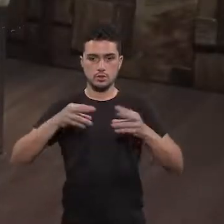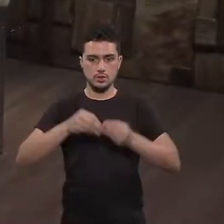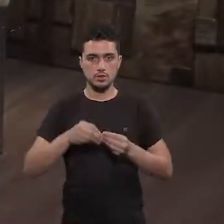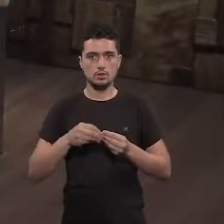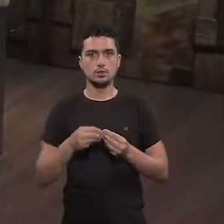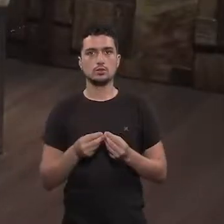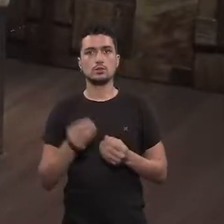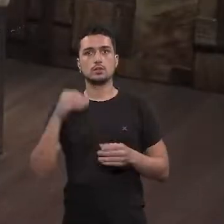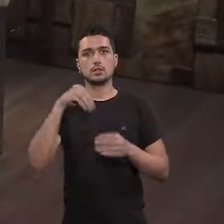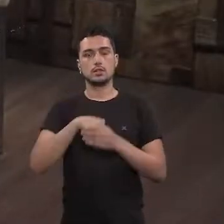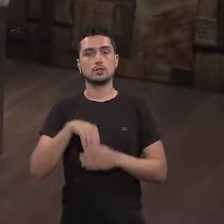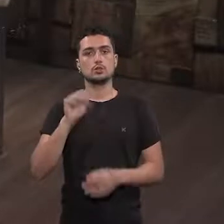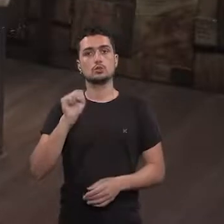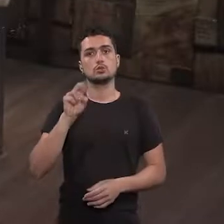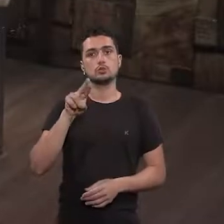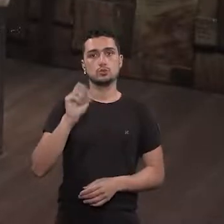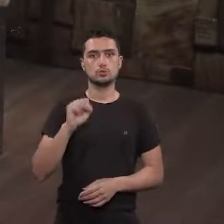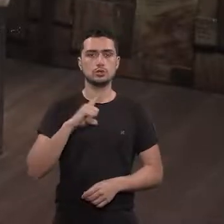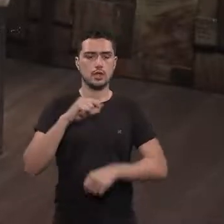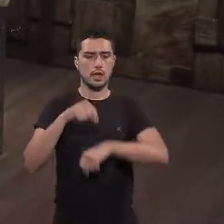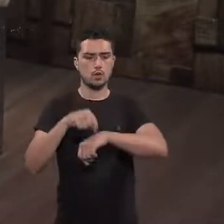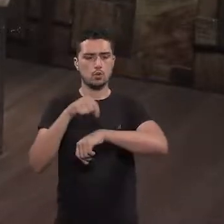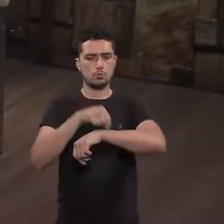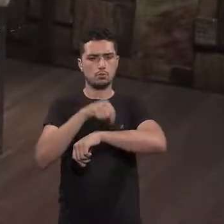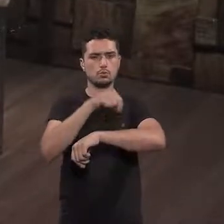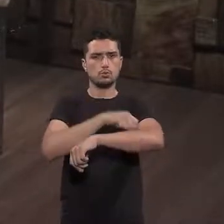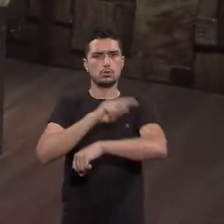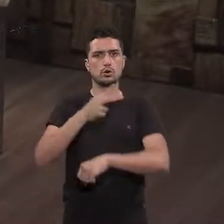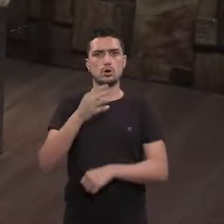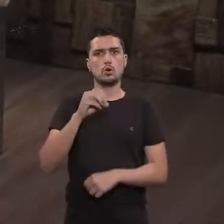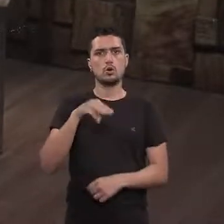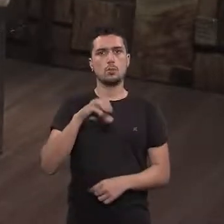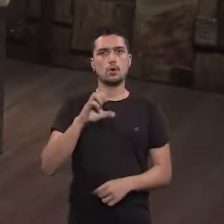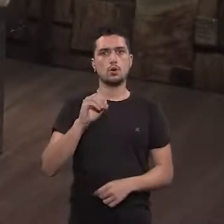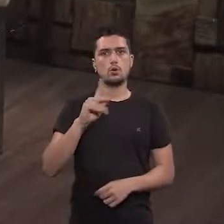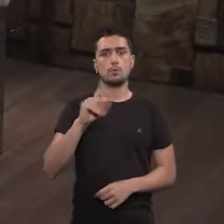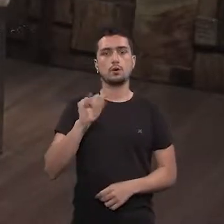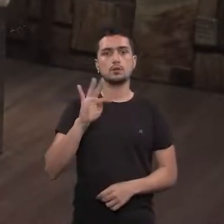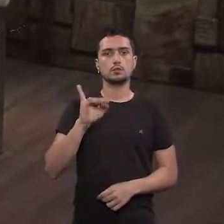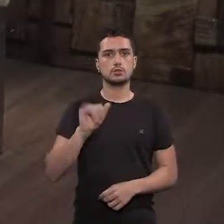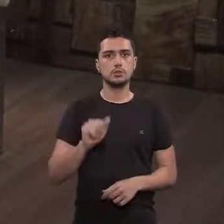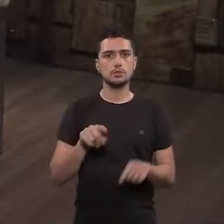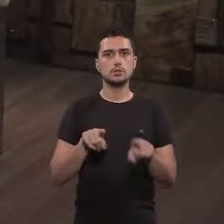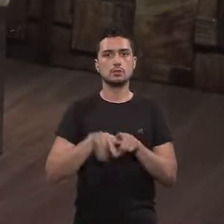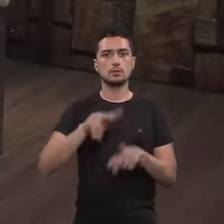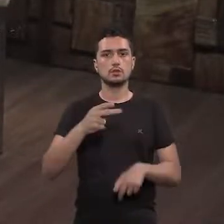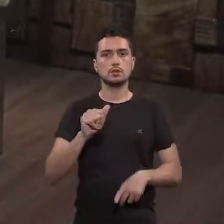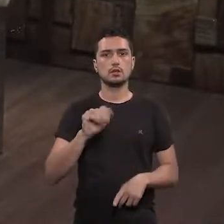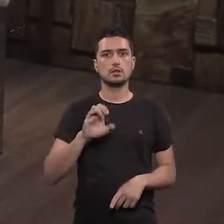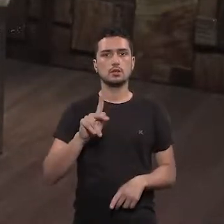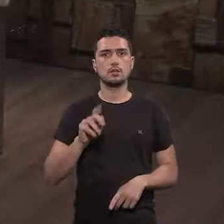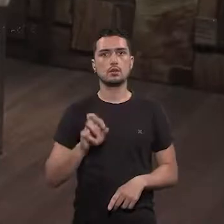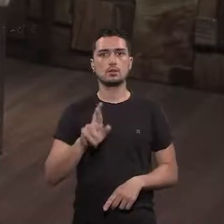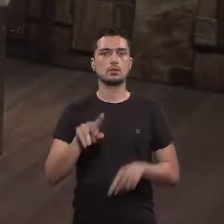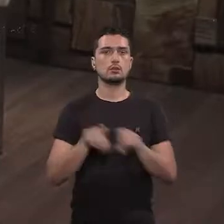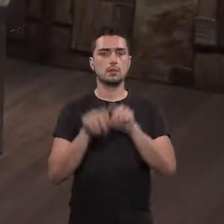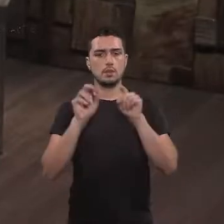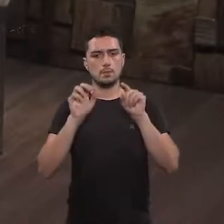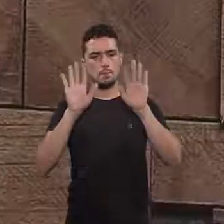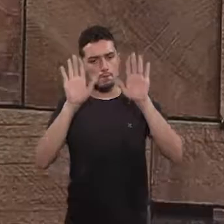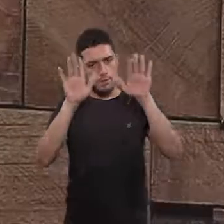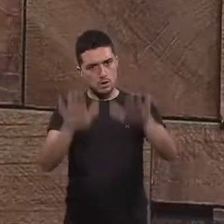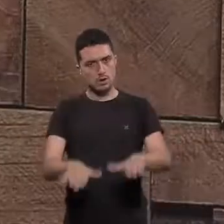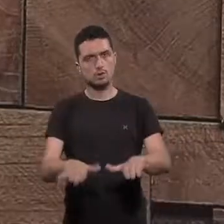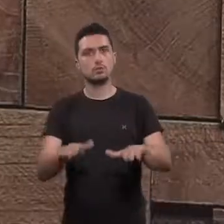SUS. Reiki, acupuntura, homeopatia, imposição de mãos, etc, etc, etc. Então, todas elas têm o